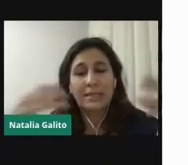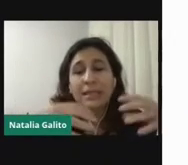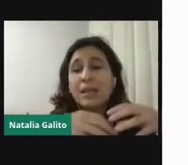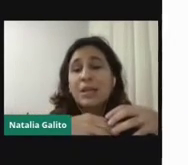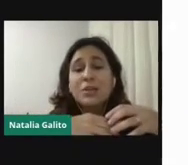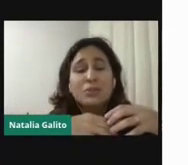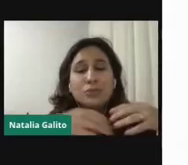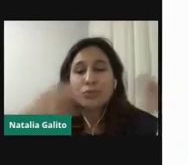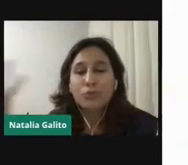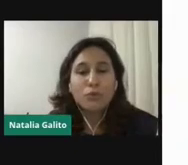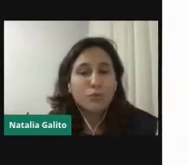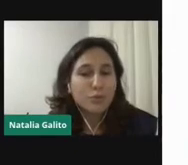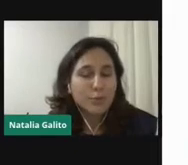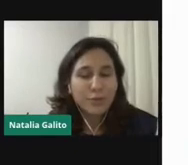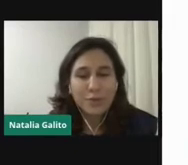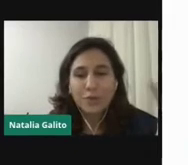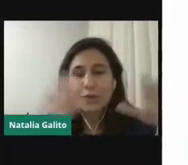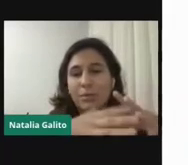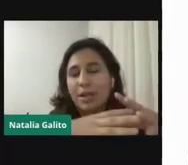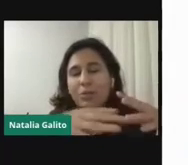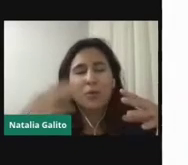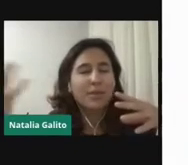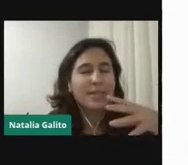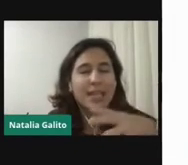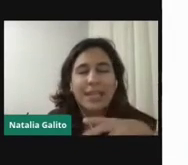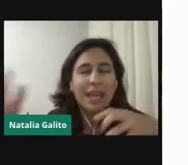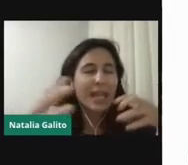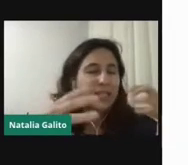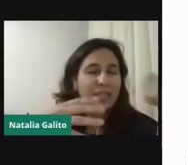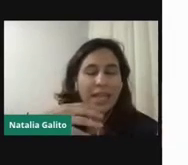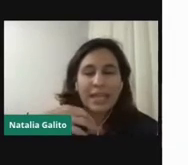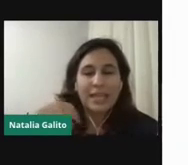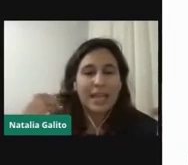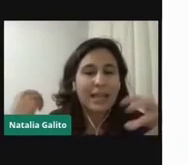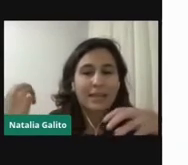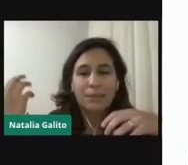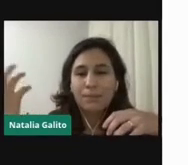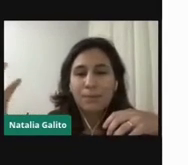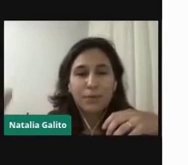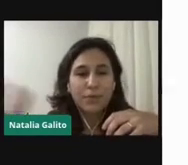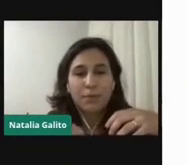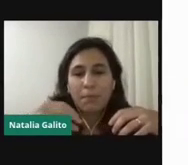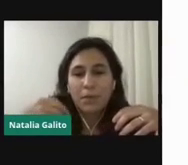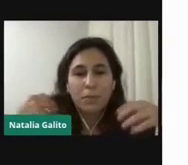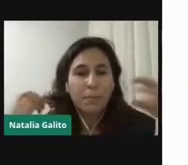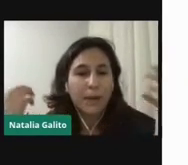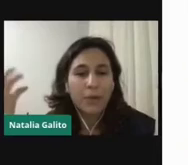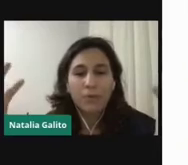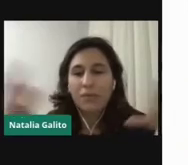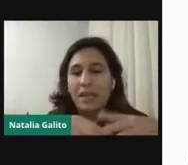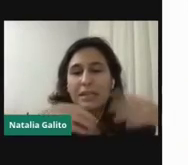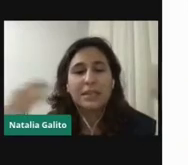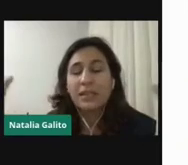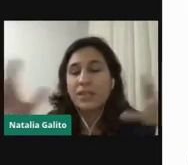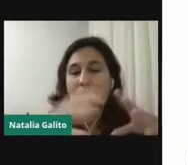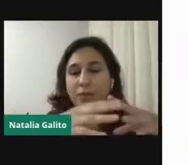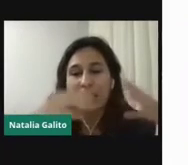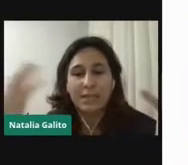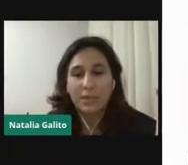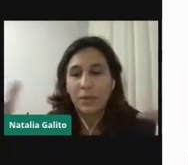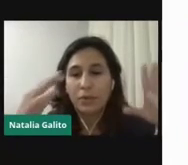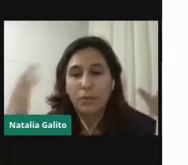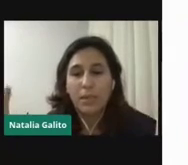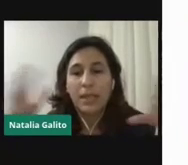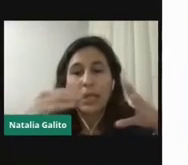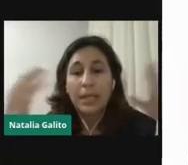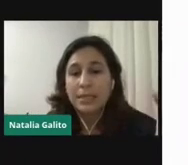do LACE, junto com todos os outros professores colaboradores, Eliette, Renata, professor Pedro Paulo, Fernando... Ih, gente, eu vou